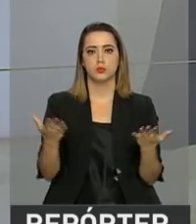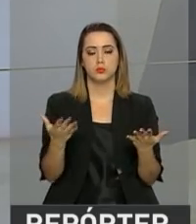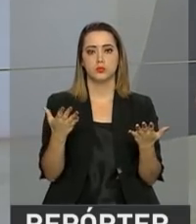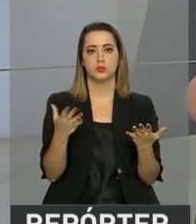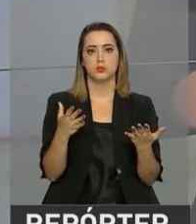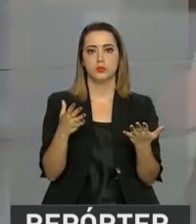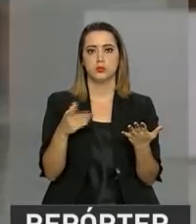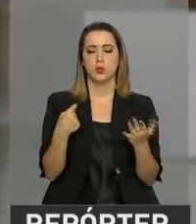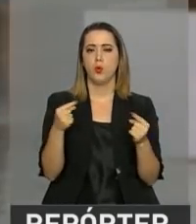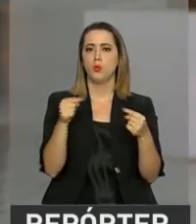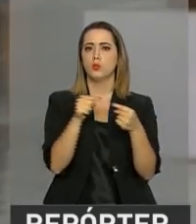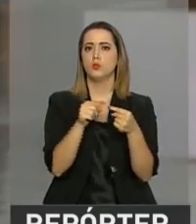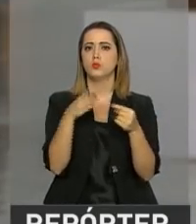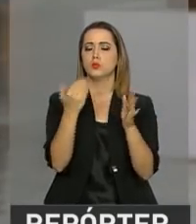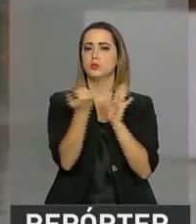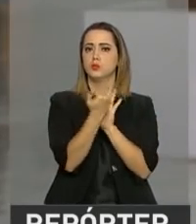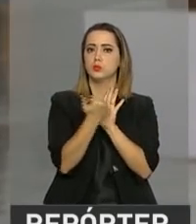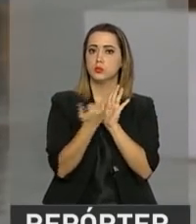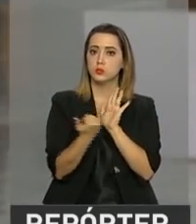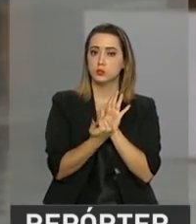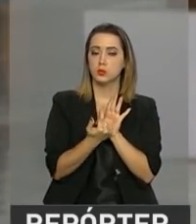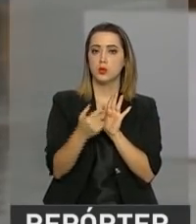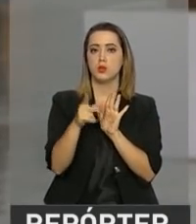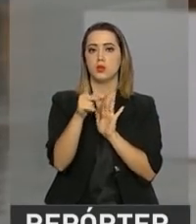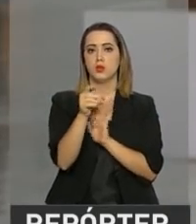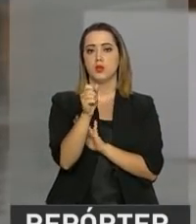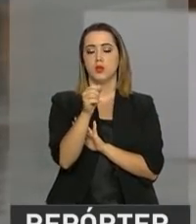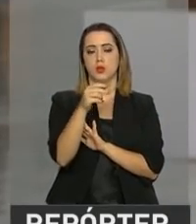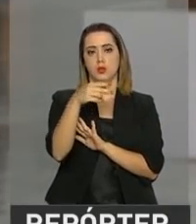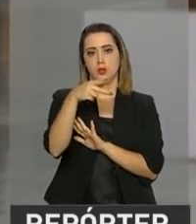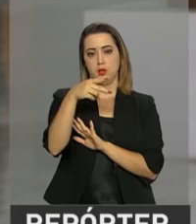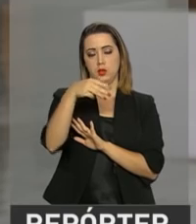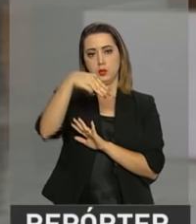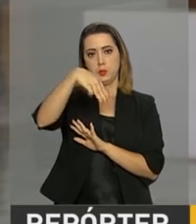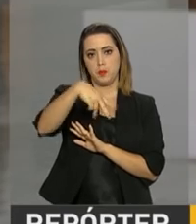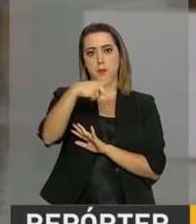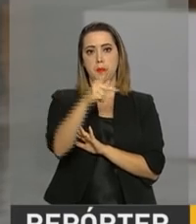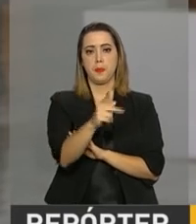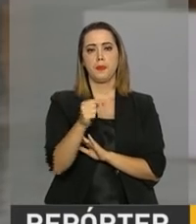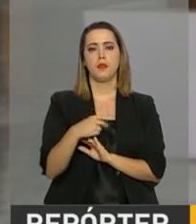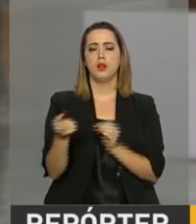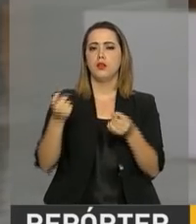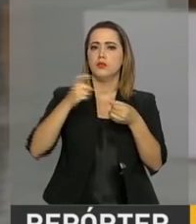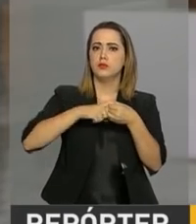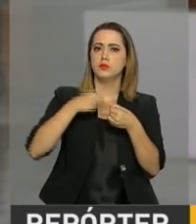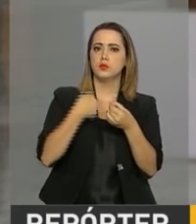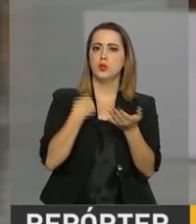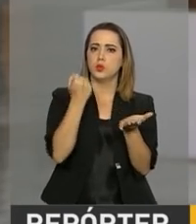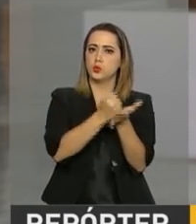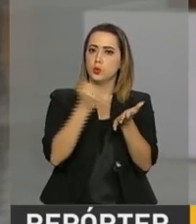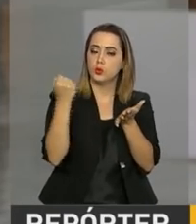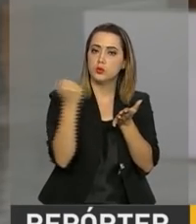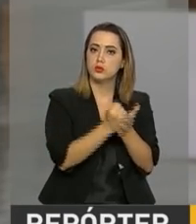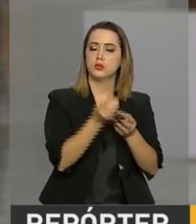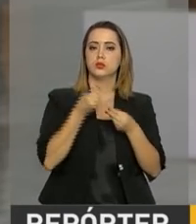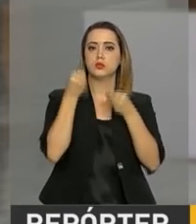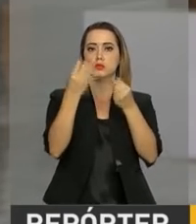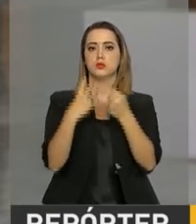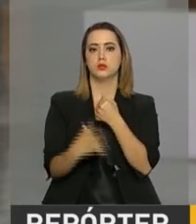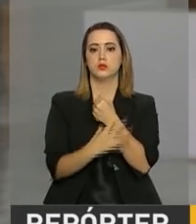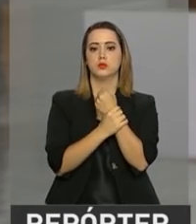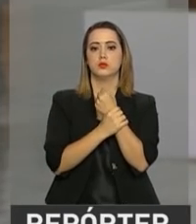todos o objetivo da Medida Provisória é retomar a credibilidade do país no cumprimento de contratos da segurança jurídica